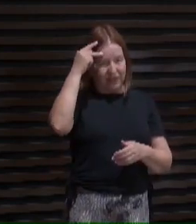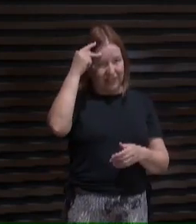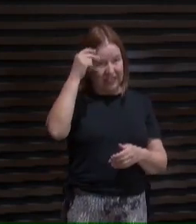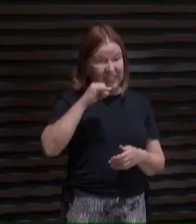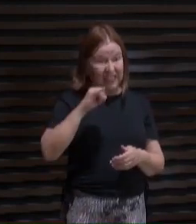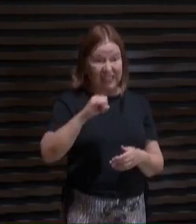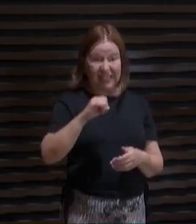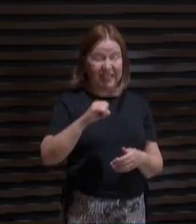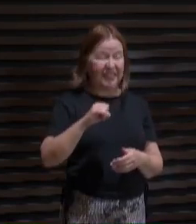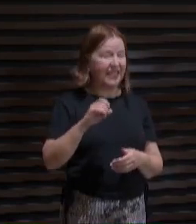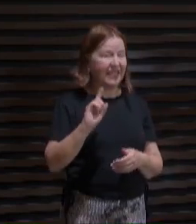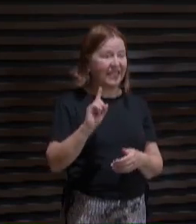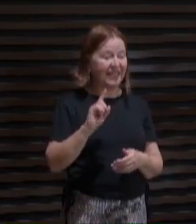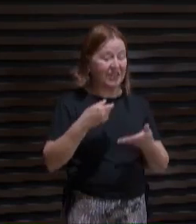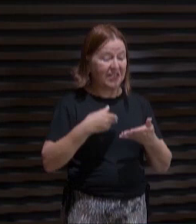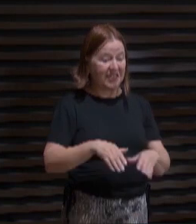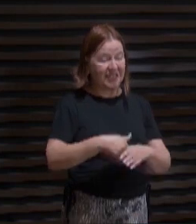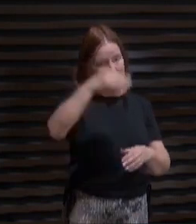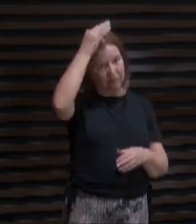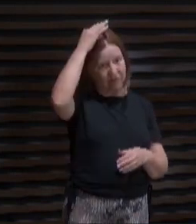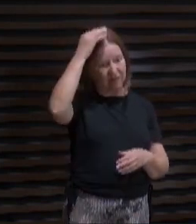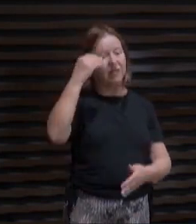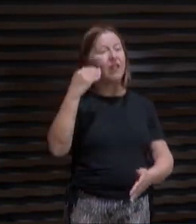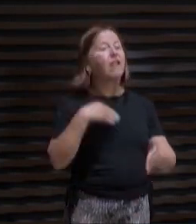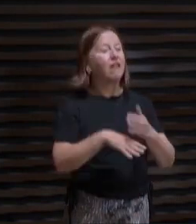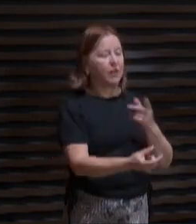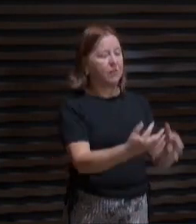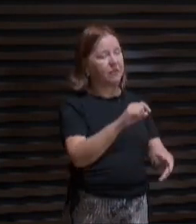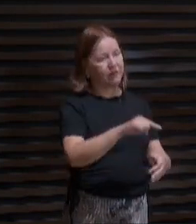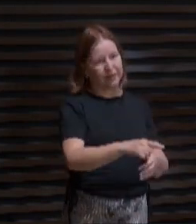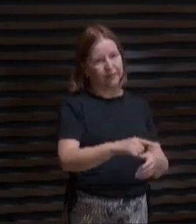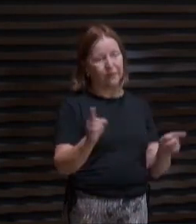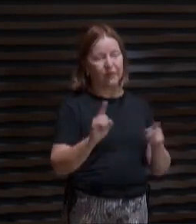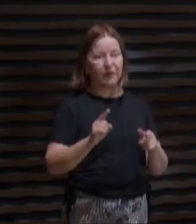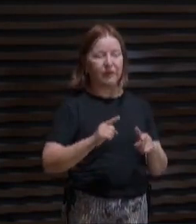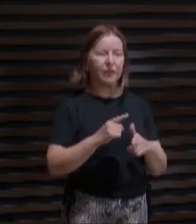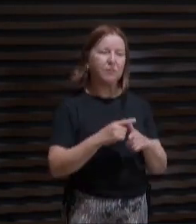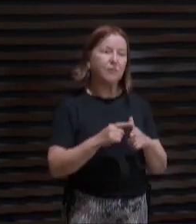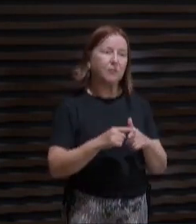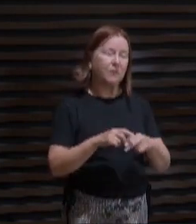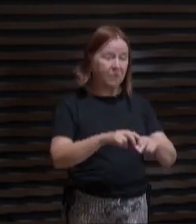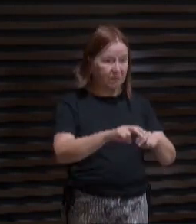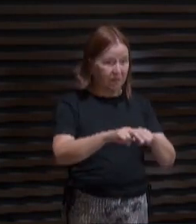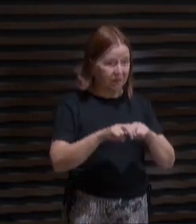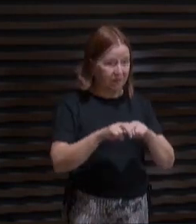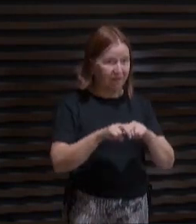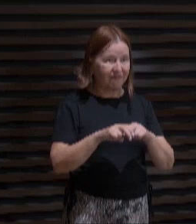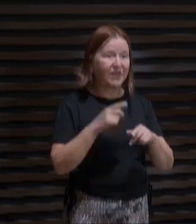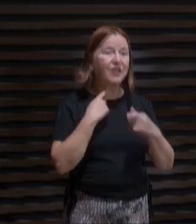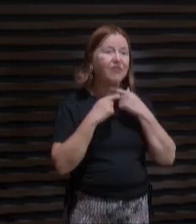o inferno, do mesmo jeito. Não é uma questão da vontade humana, porque eu não